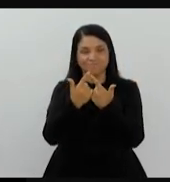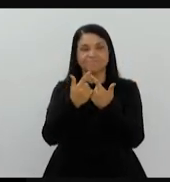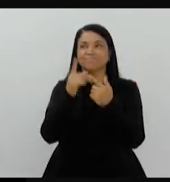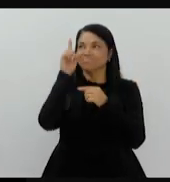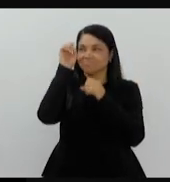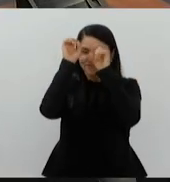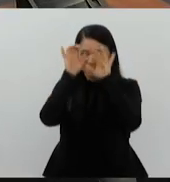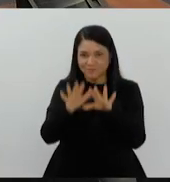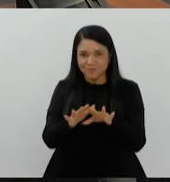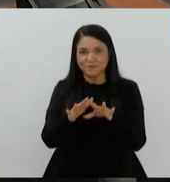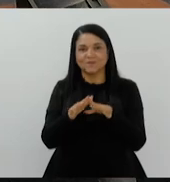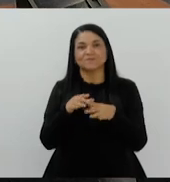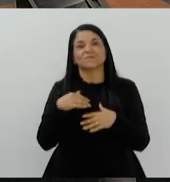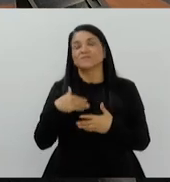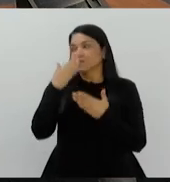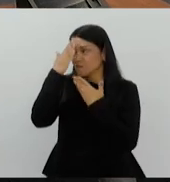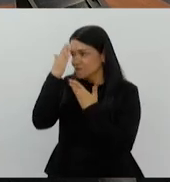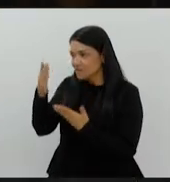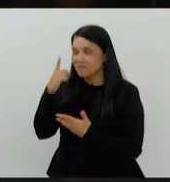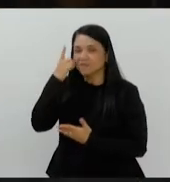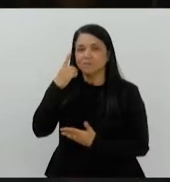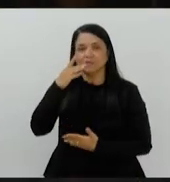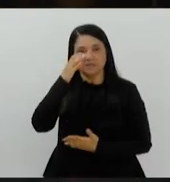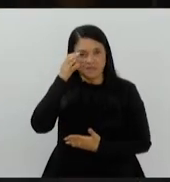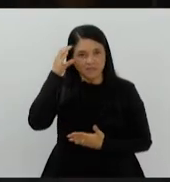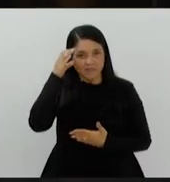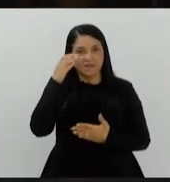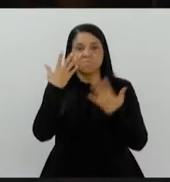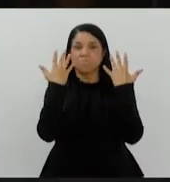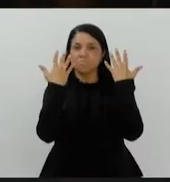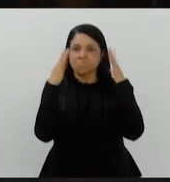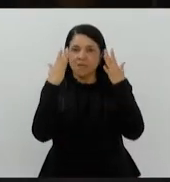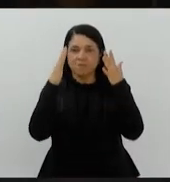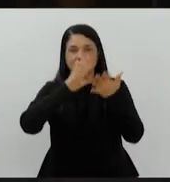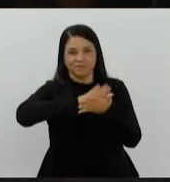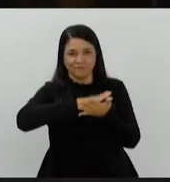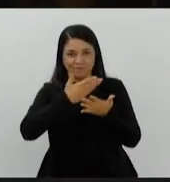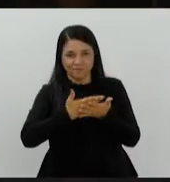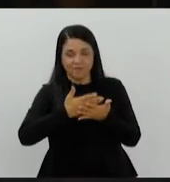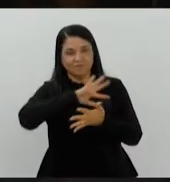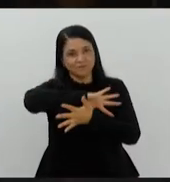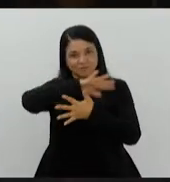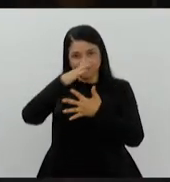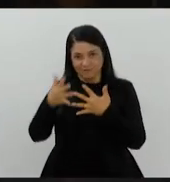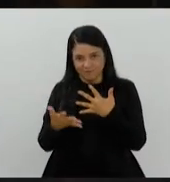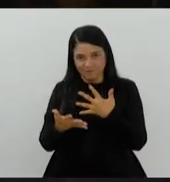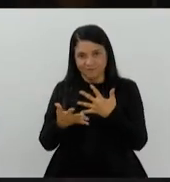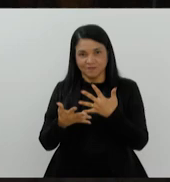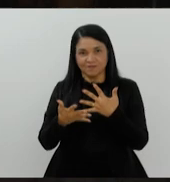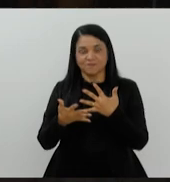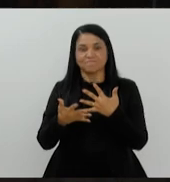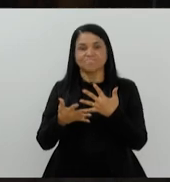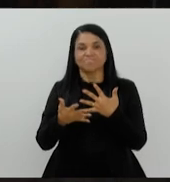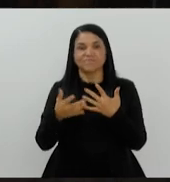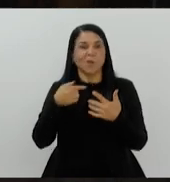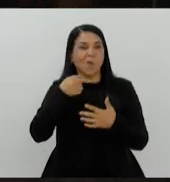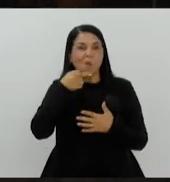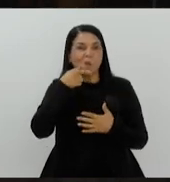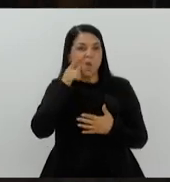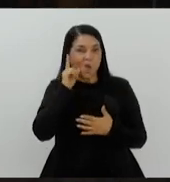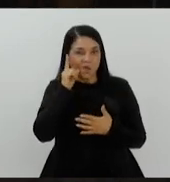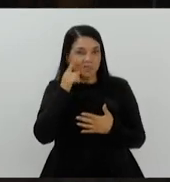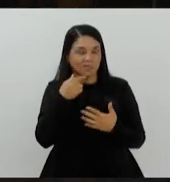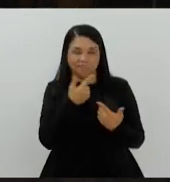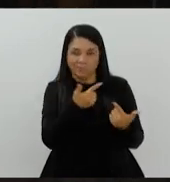Deus. Obrigada, deputada Célia. Parabéns aos intérpretes de Libras. De fato, ontem, por não